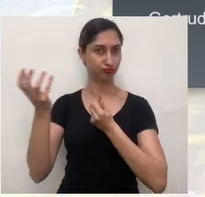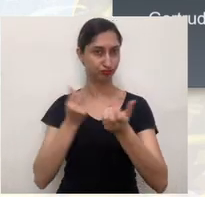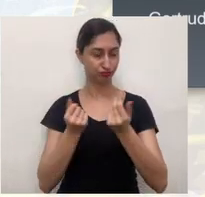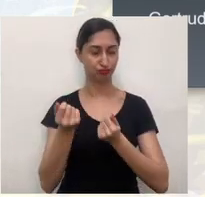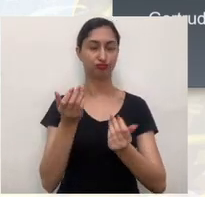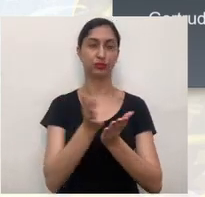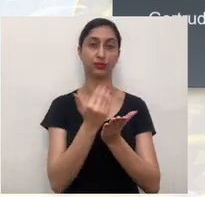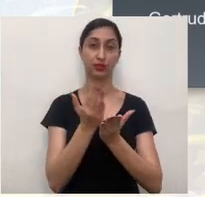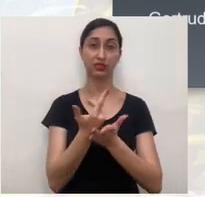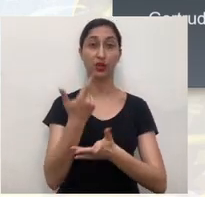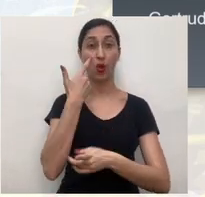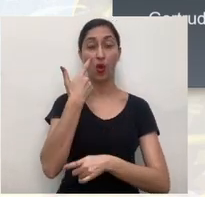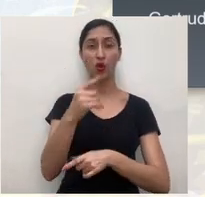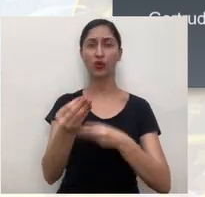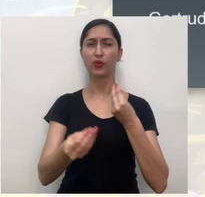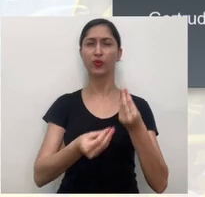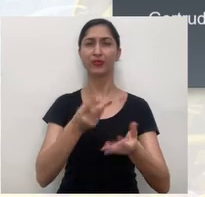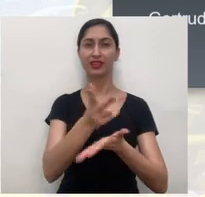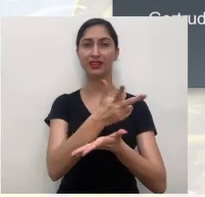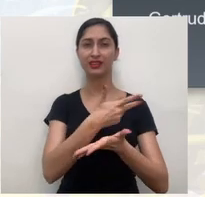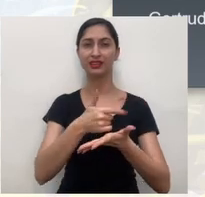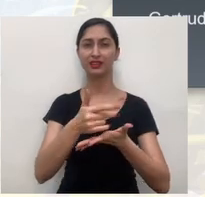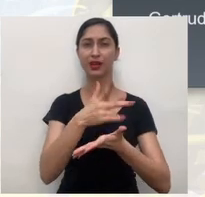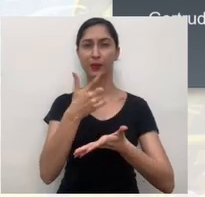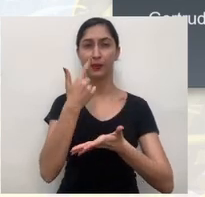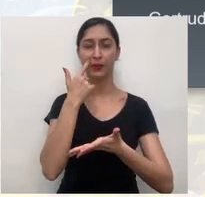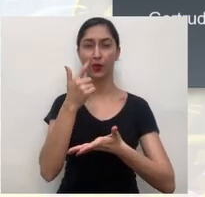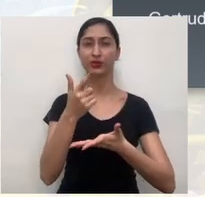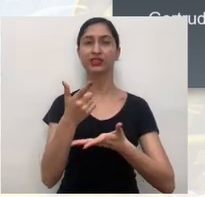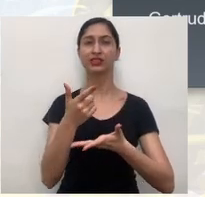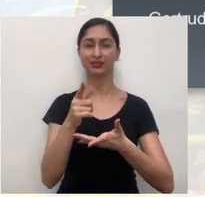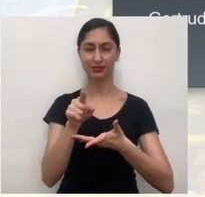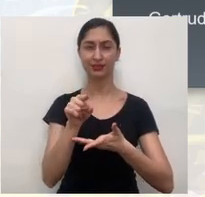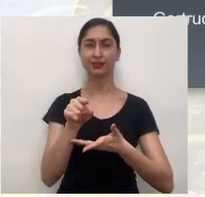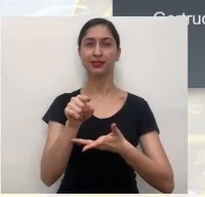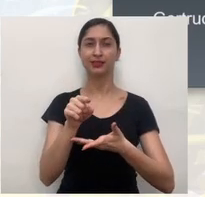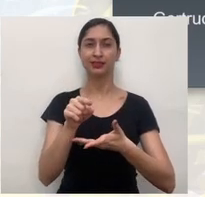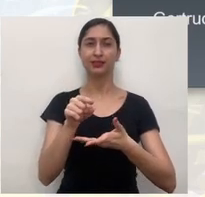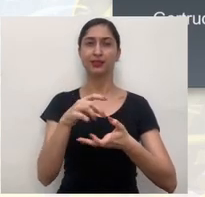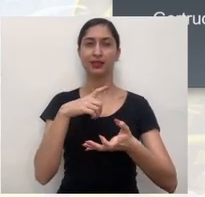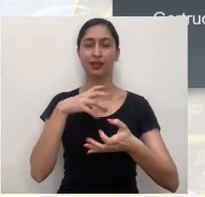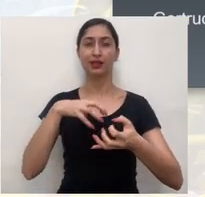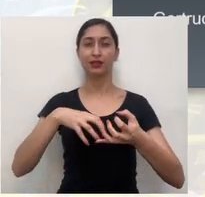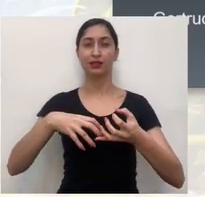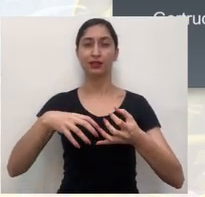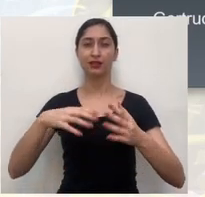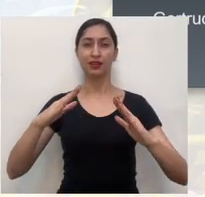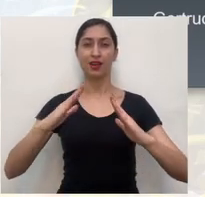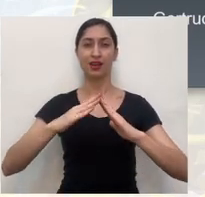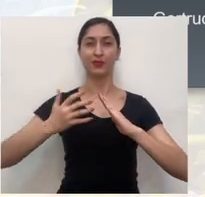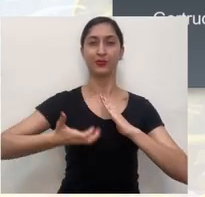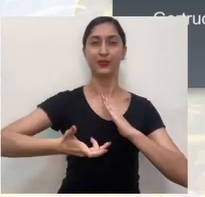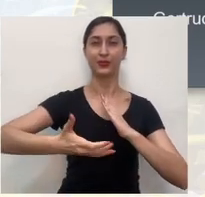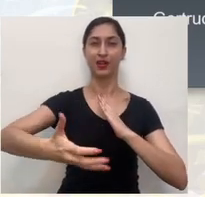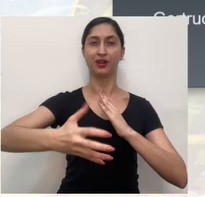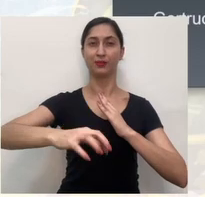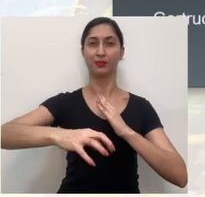preste atenção no como ela fragmenta um canteiro em vários